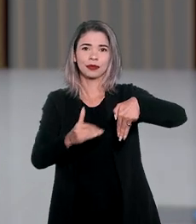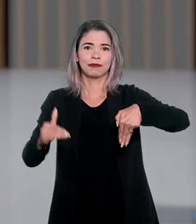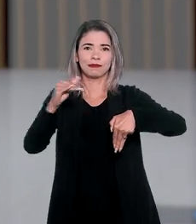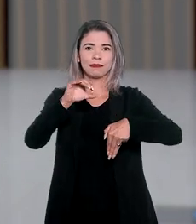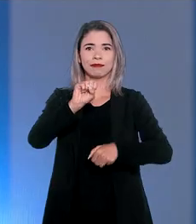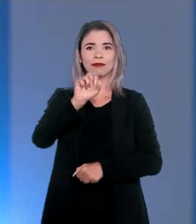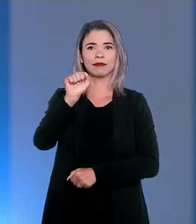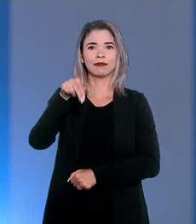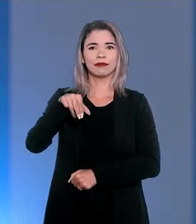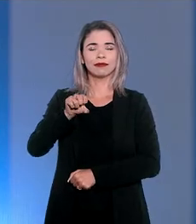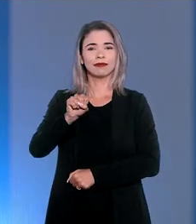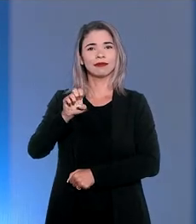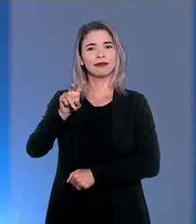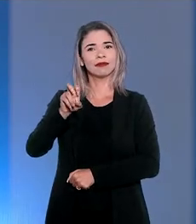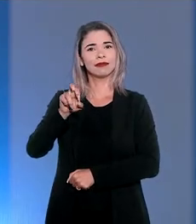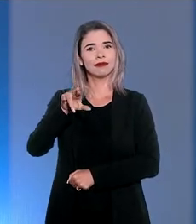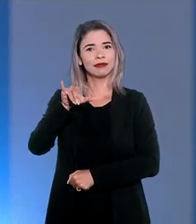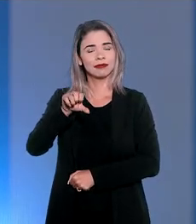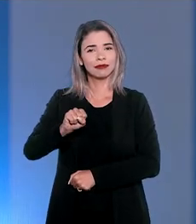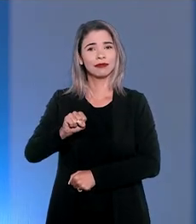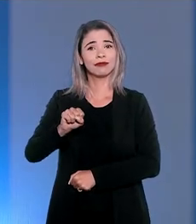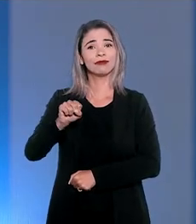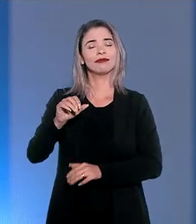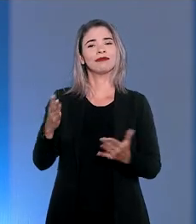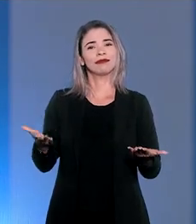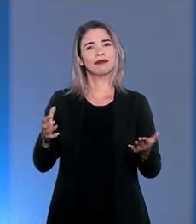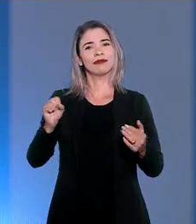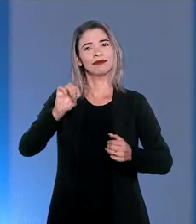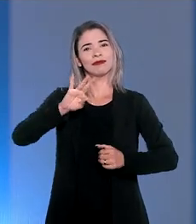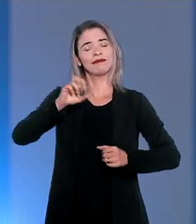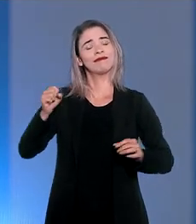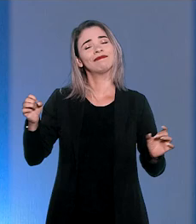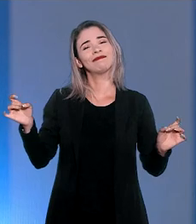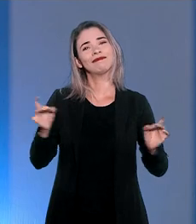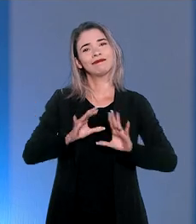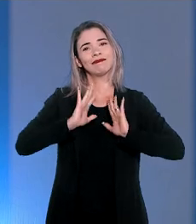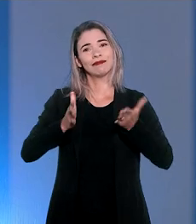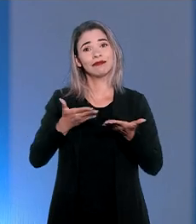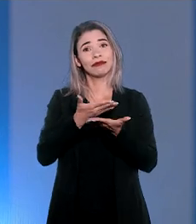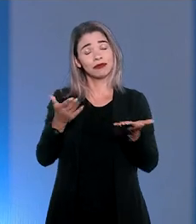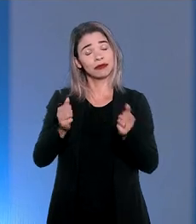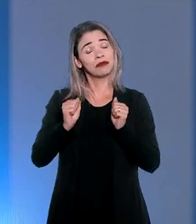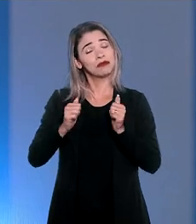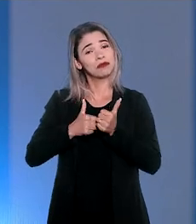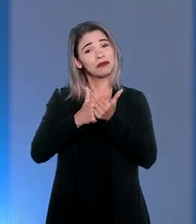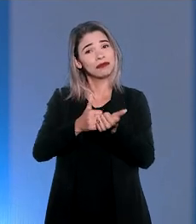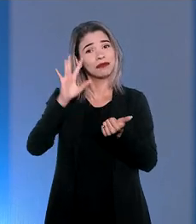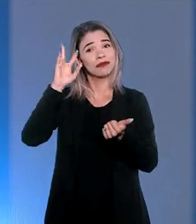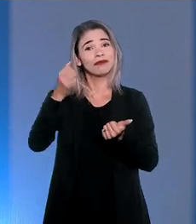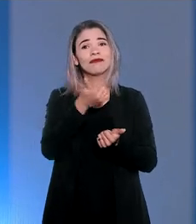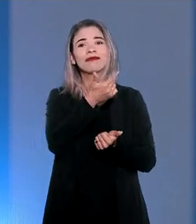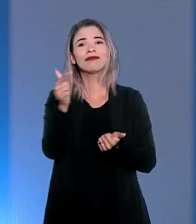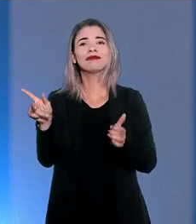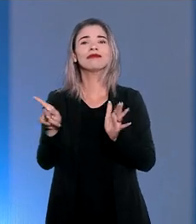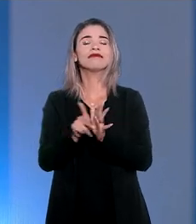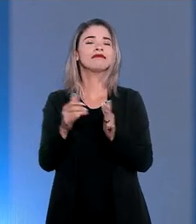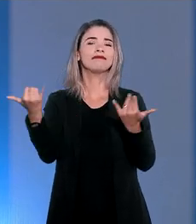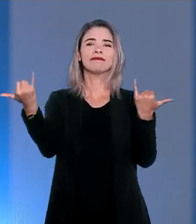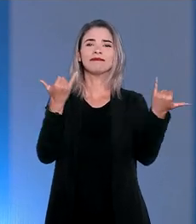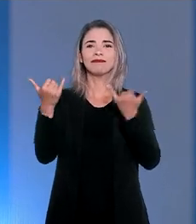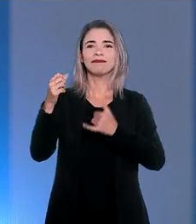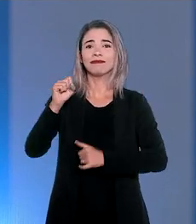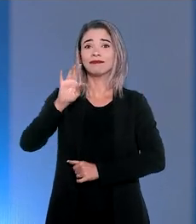Sanseveriano. E o STJ Notícias está chegando ao fim. Você pode acompanhar outras decisões e